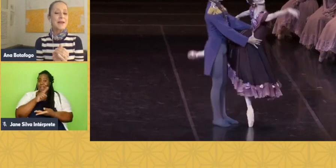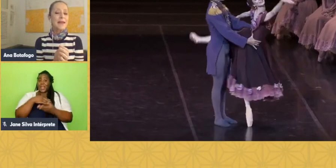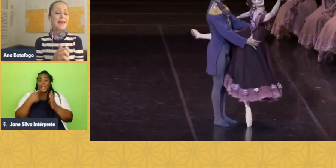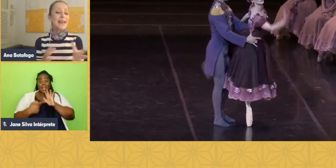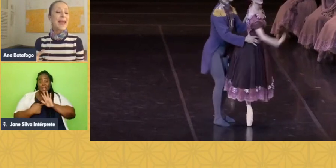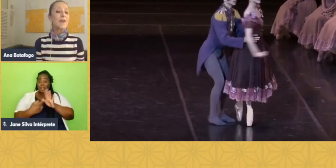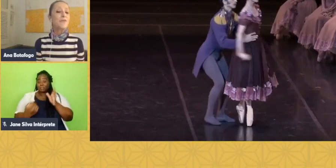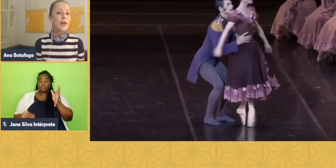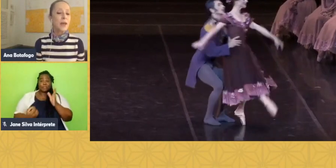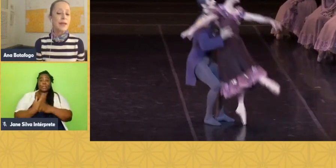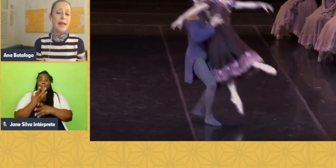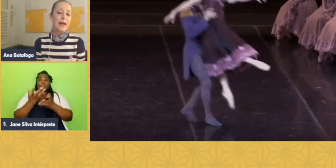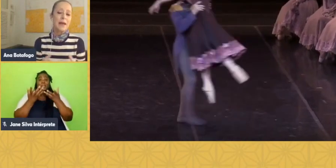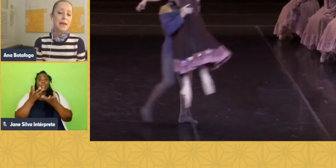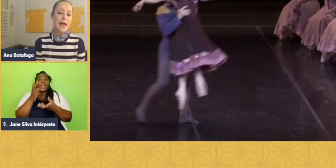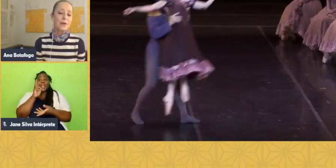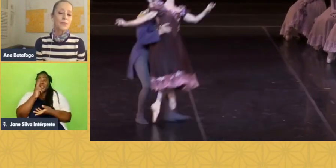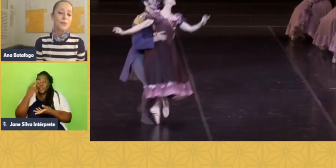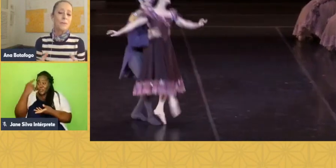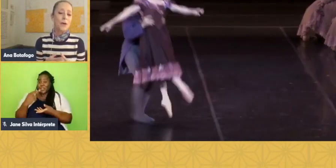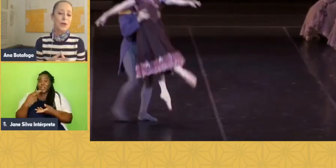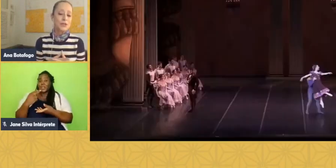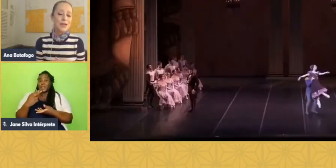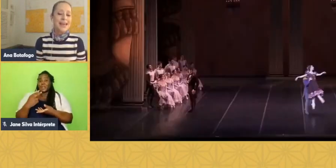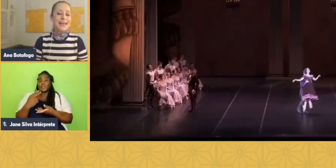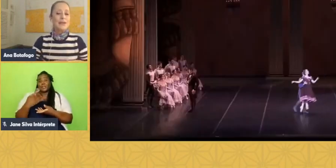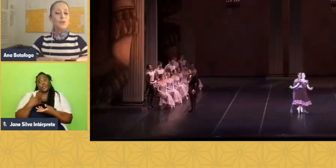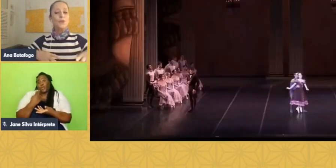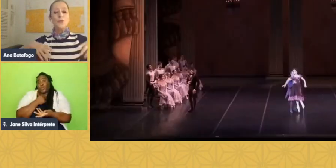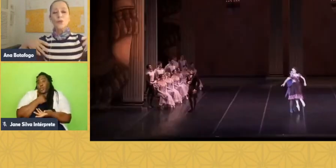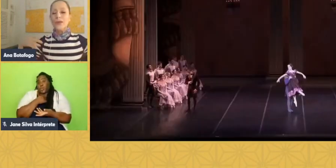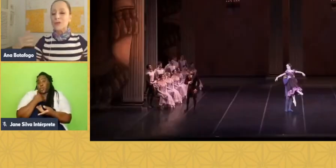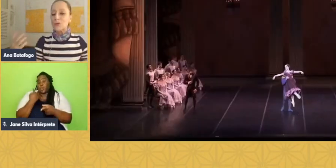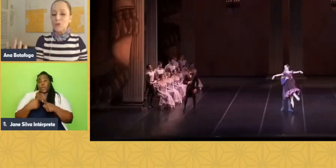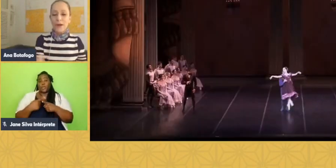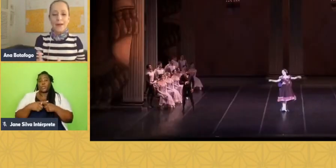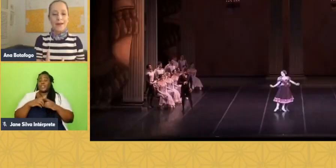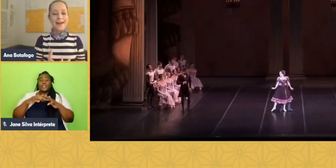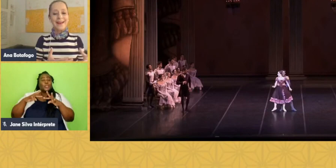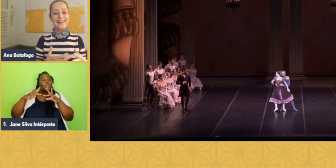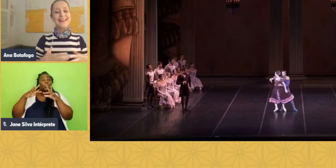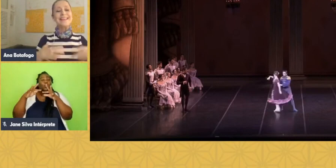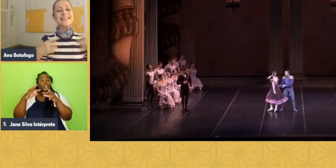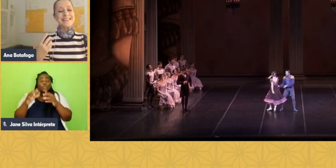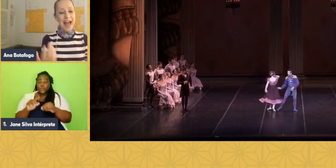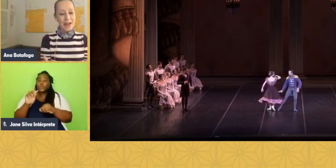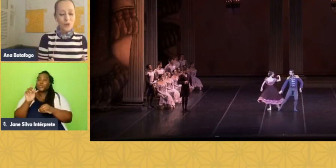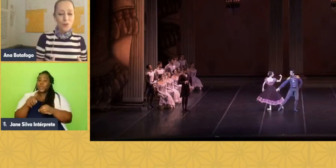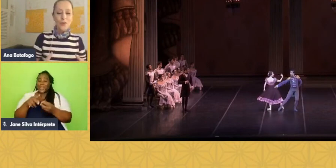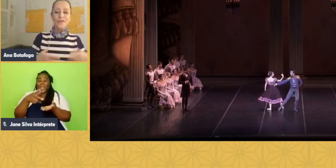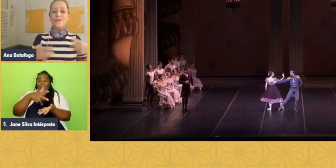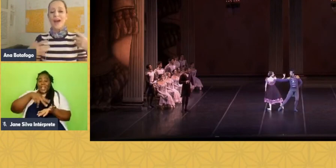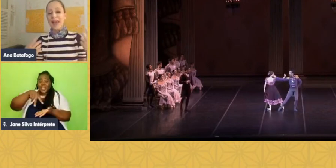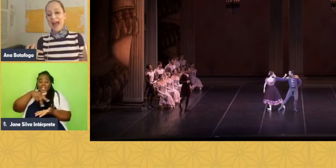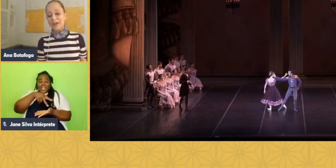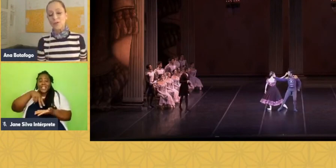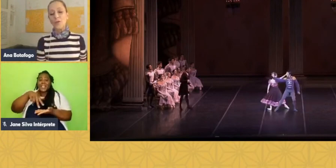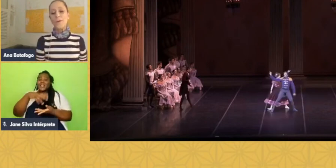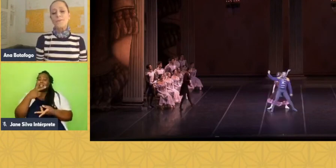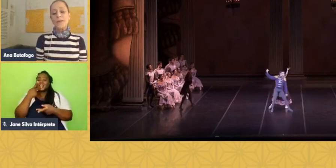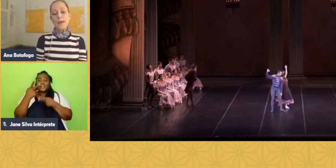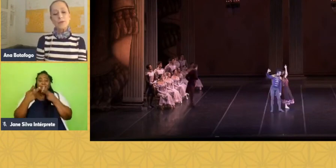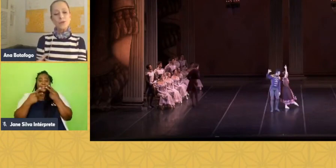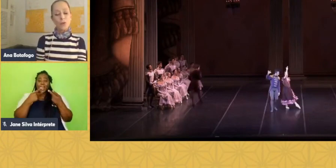aparece e quer vê-la e ela Claro não pode então tudo isso é dançado e